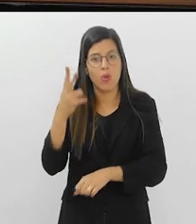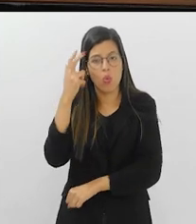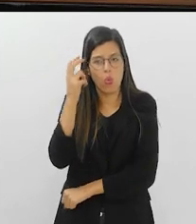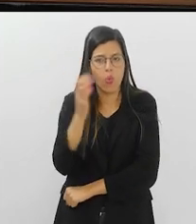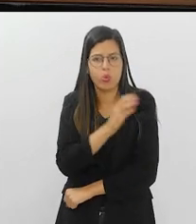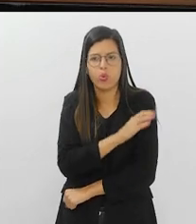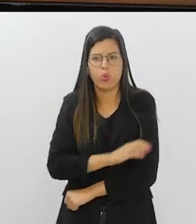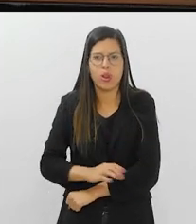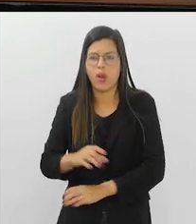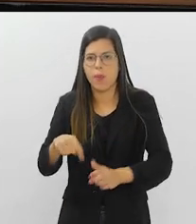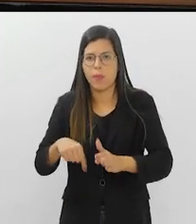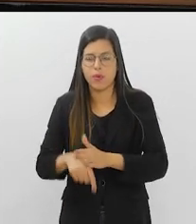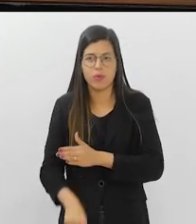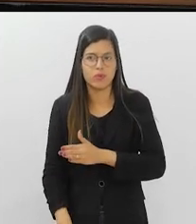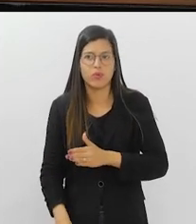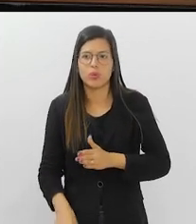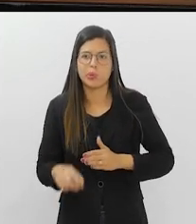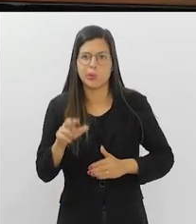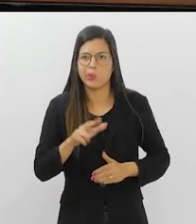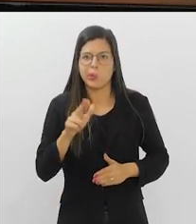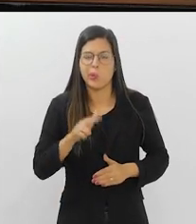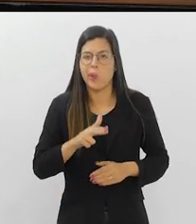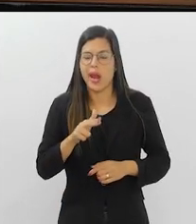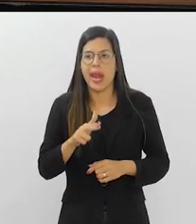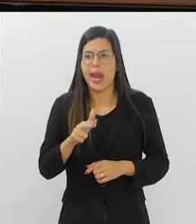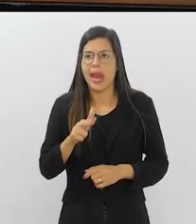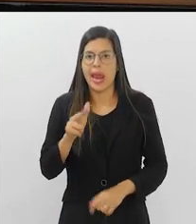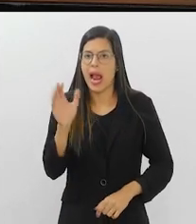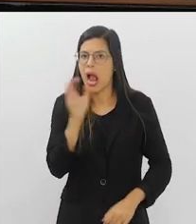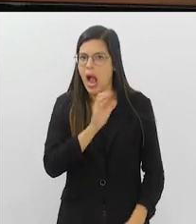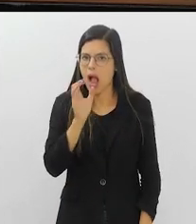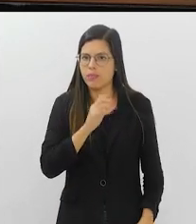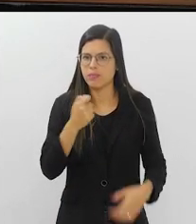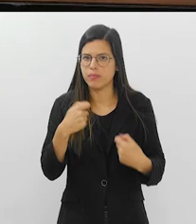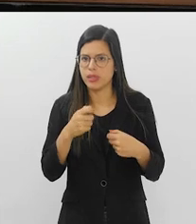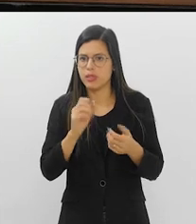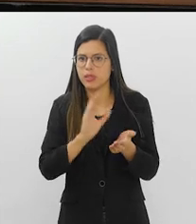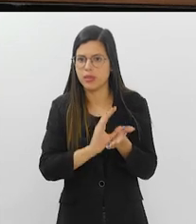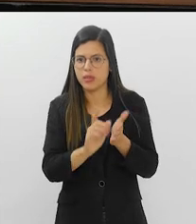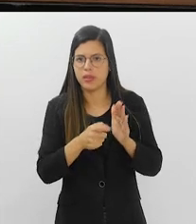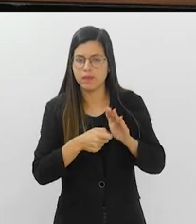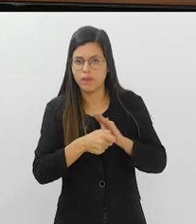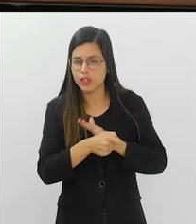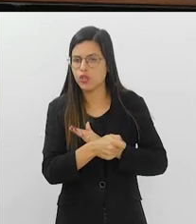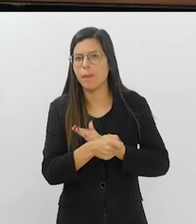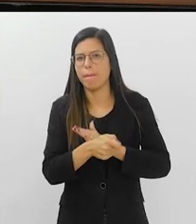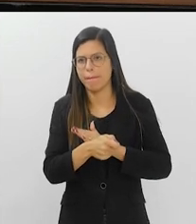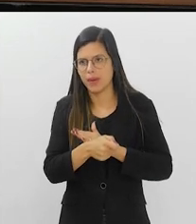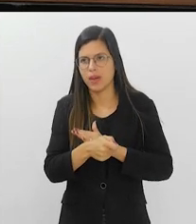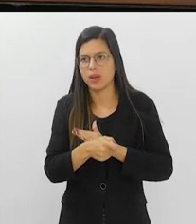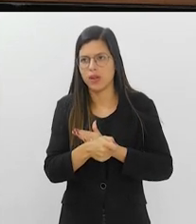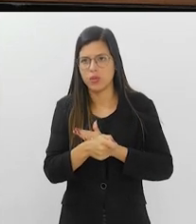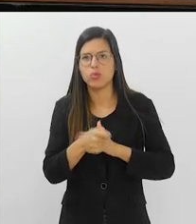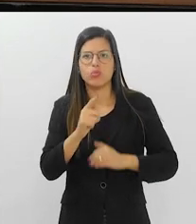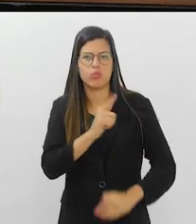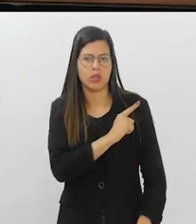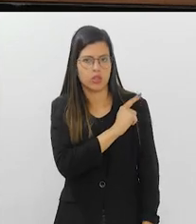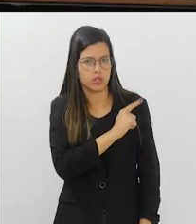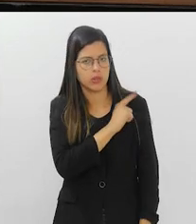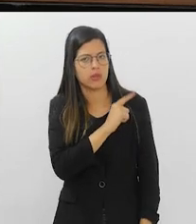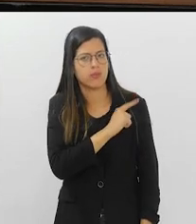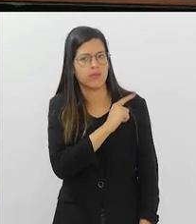um aspecto cultural que é profundo, né, que não é imediato, vai precisar de muito investimento, de uma atitude